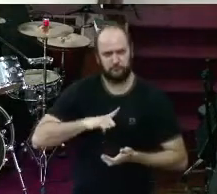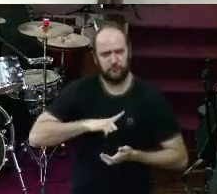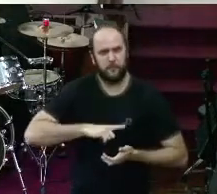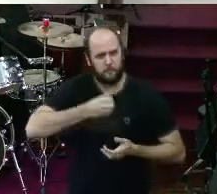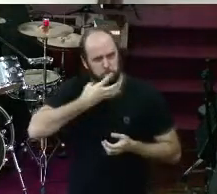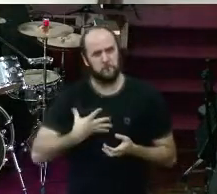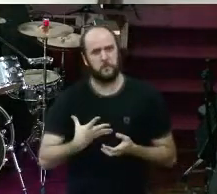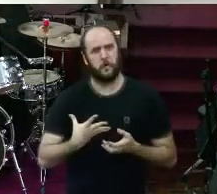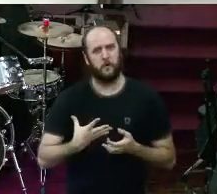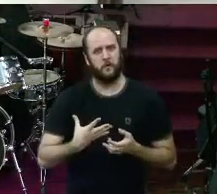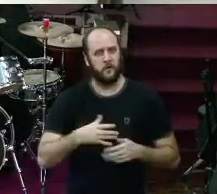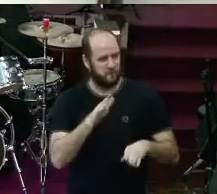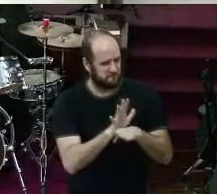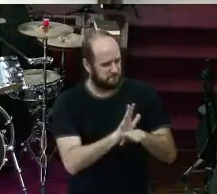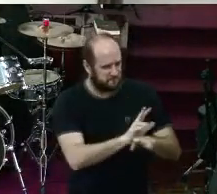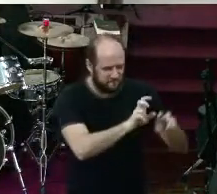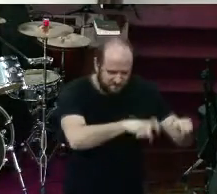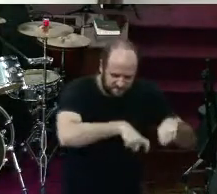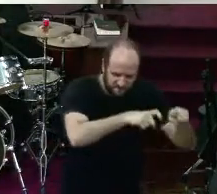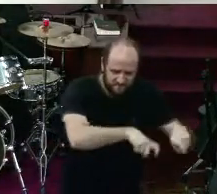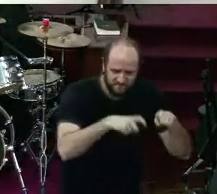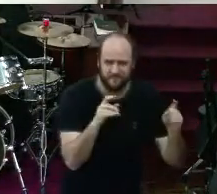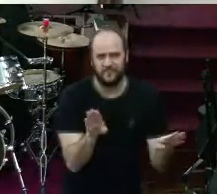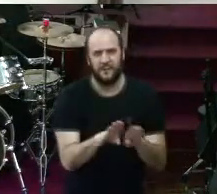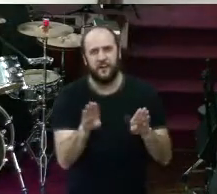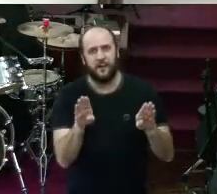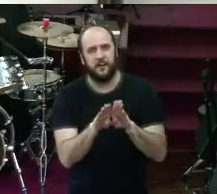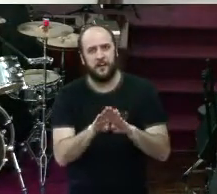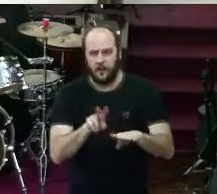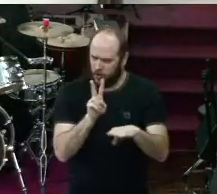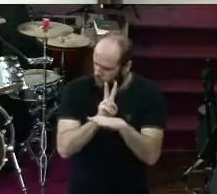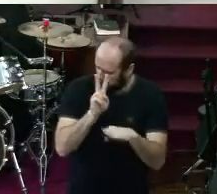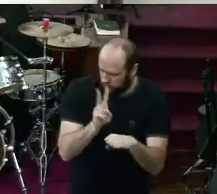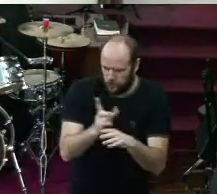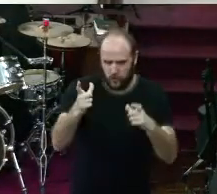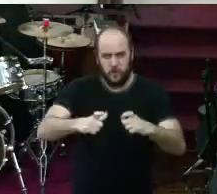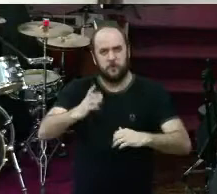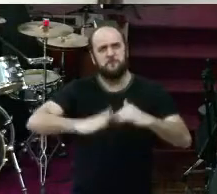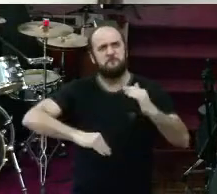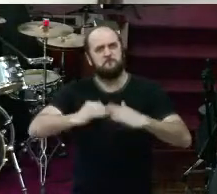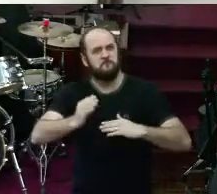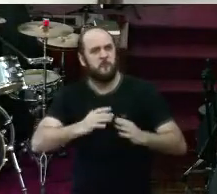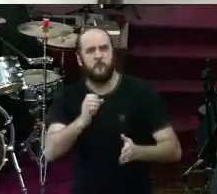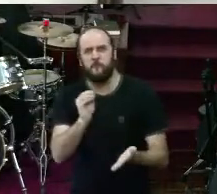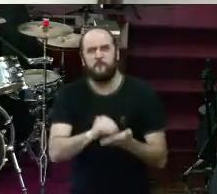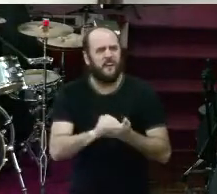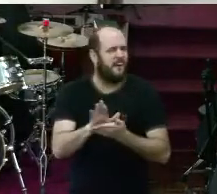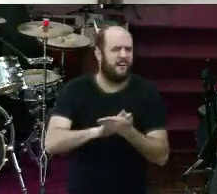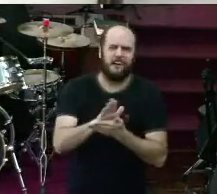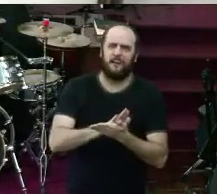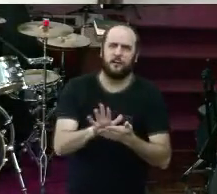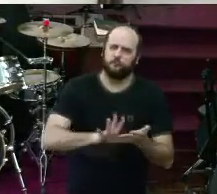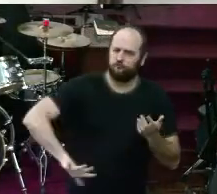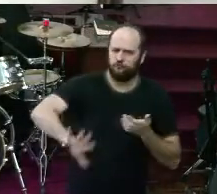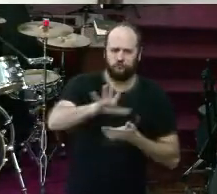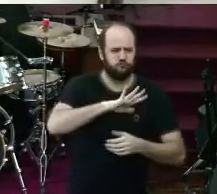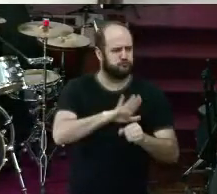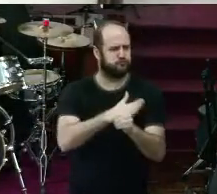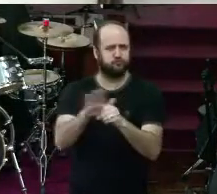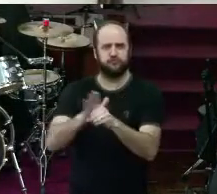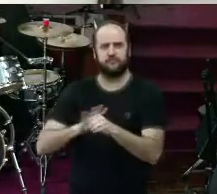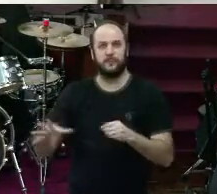amigo da agricultura, ele construiu um açude, ou seja, não havia falta de nada, e isso trouxe